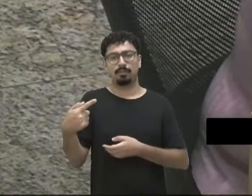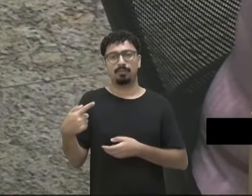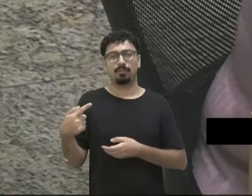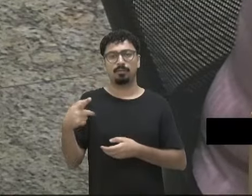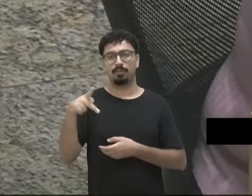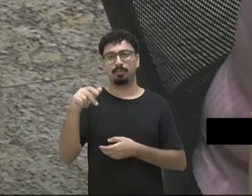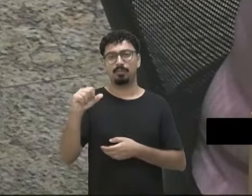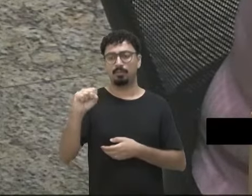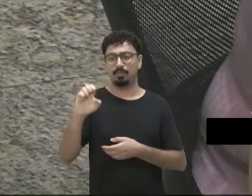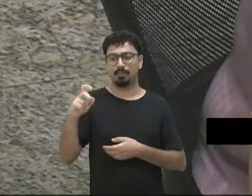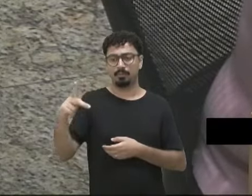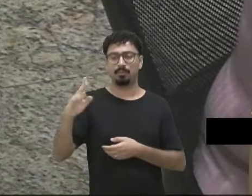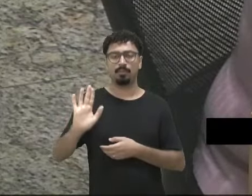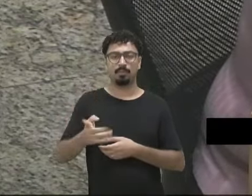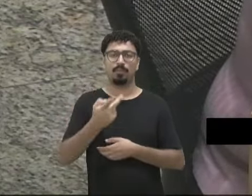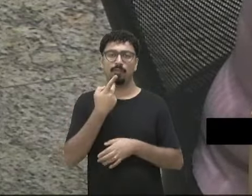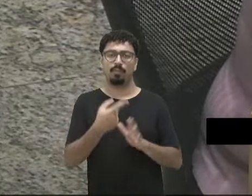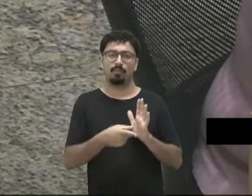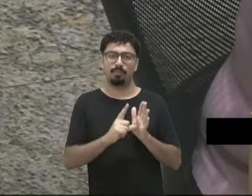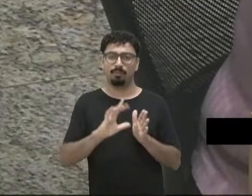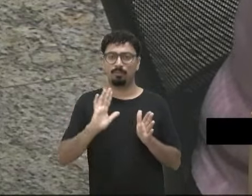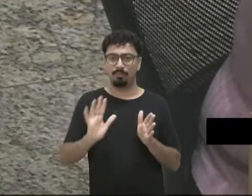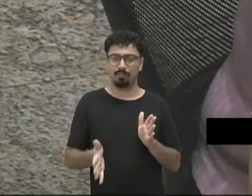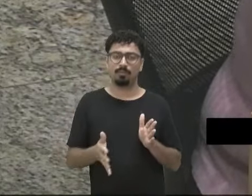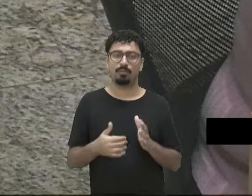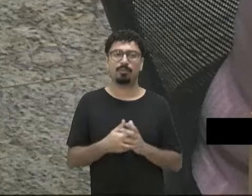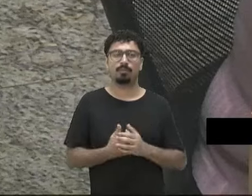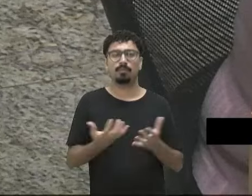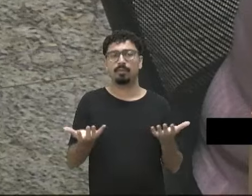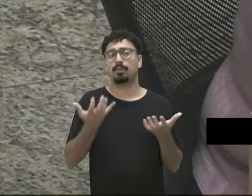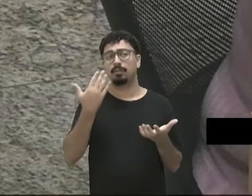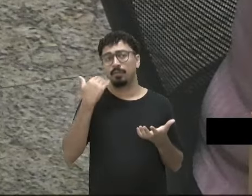PASEP já falou, eu ia perguntar do que se tratava esse valor.